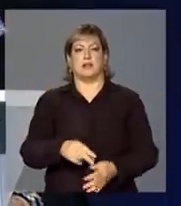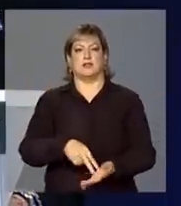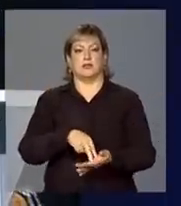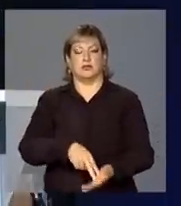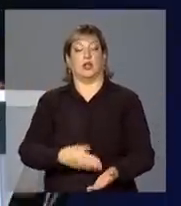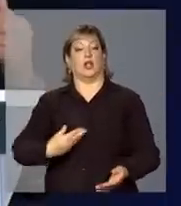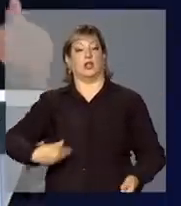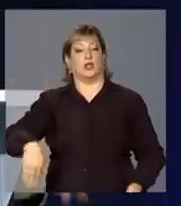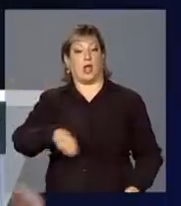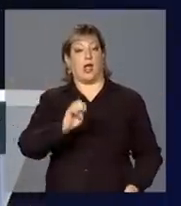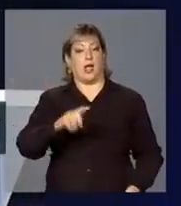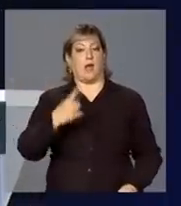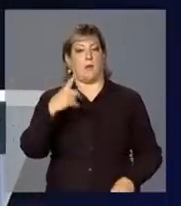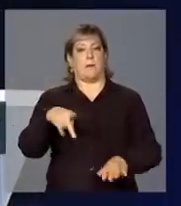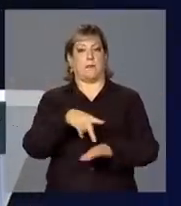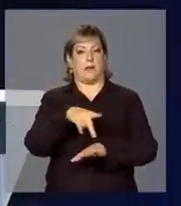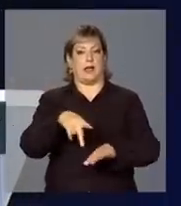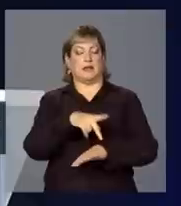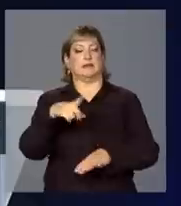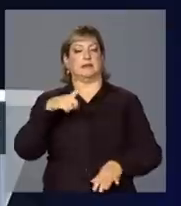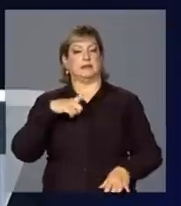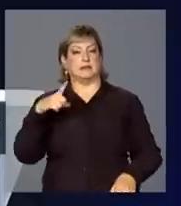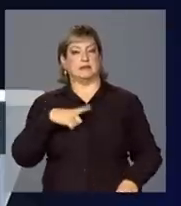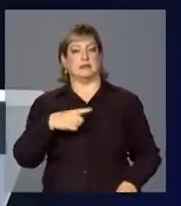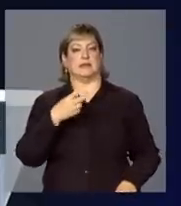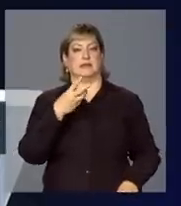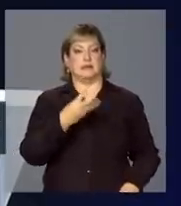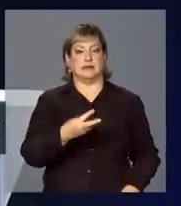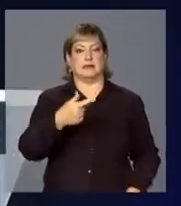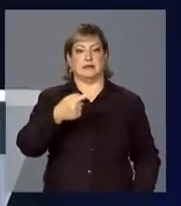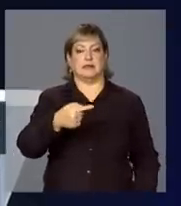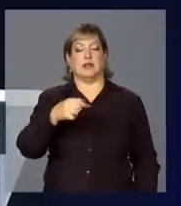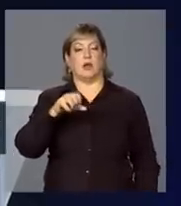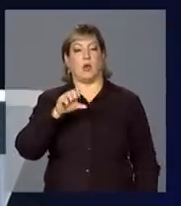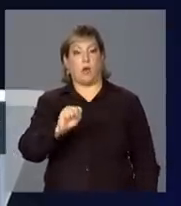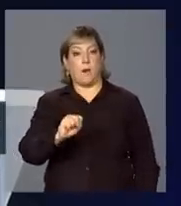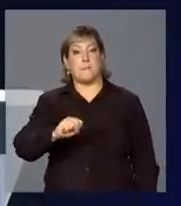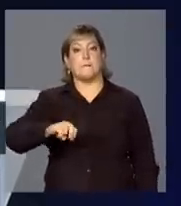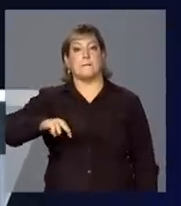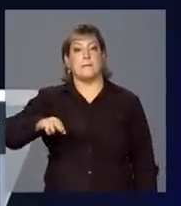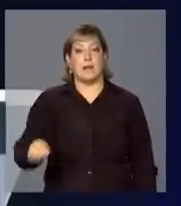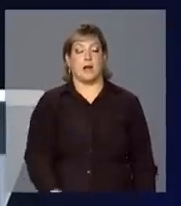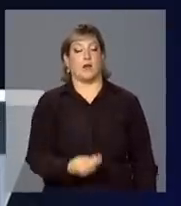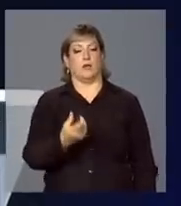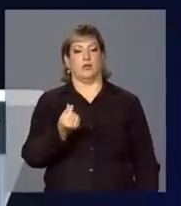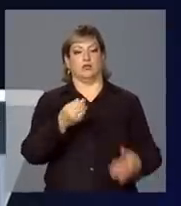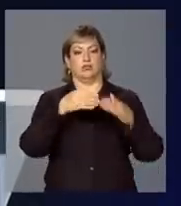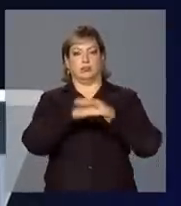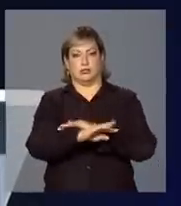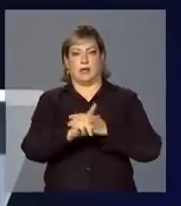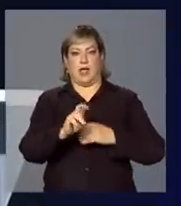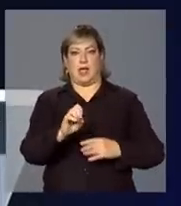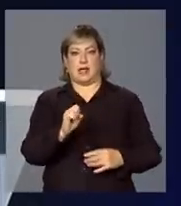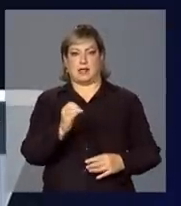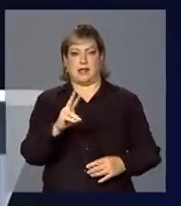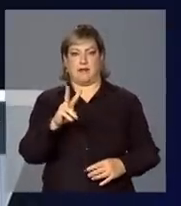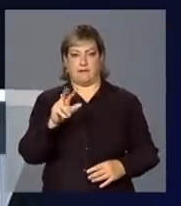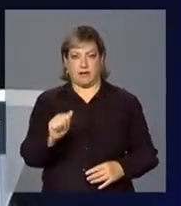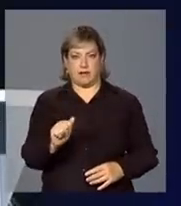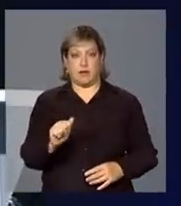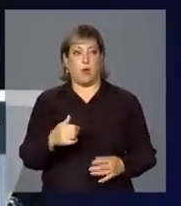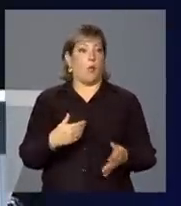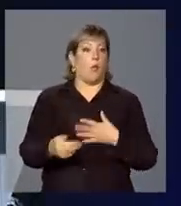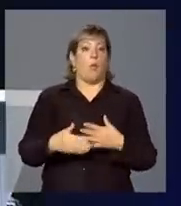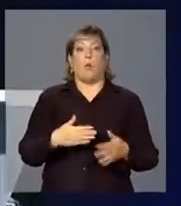um país que tem seus 378 milhões de reservas. Qualquer